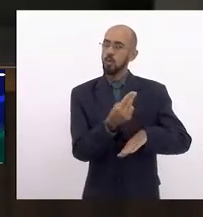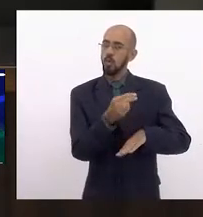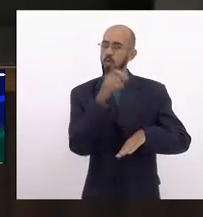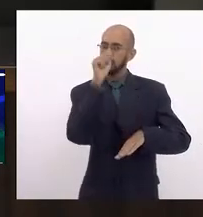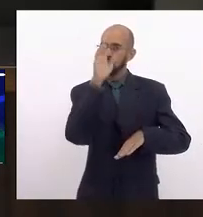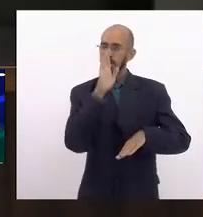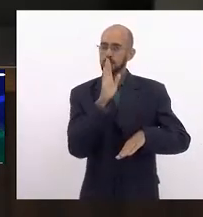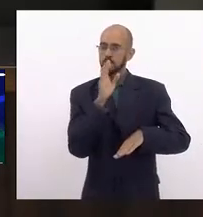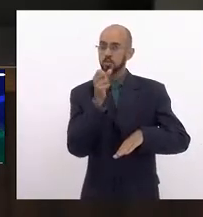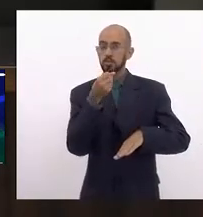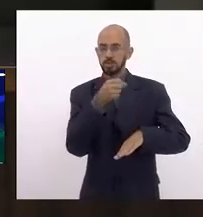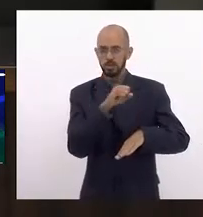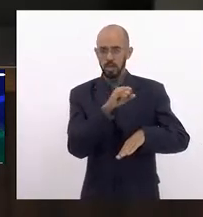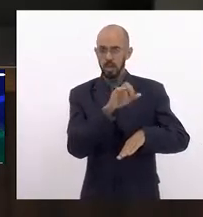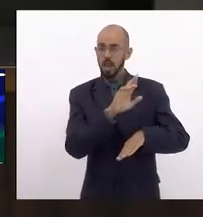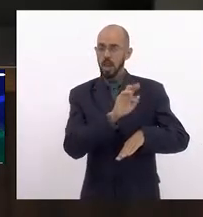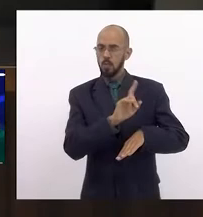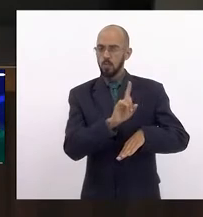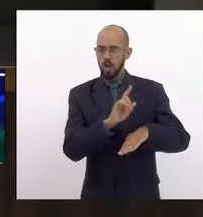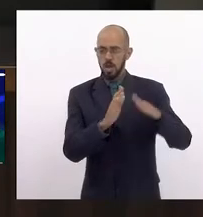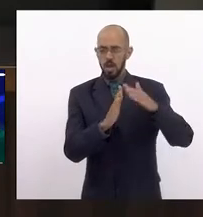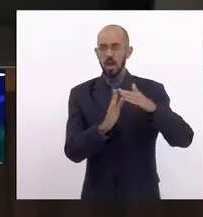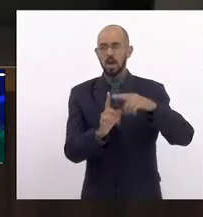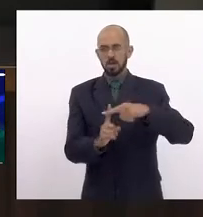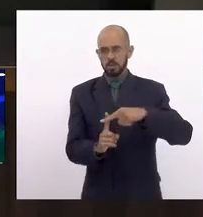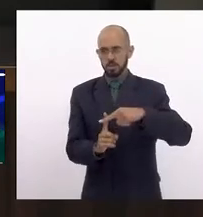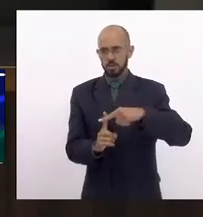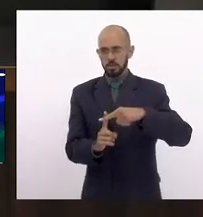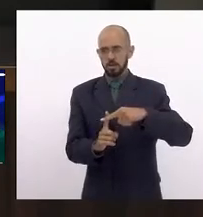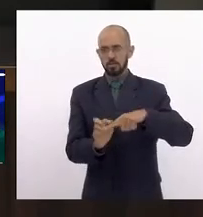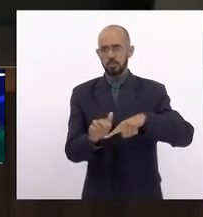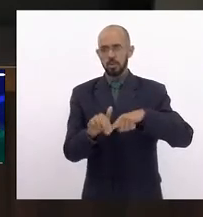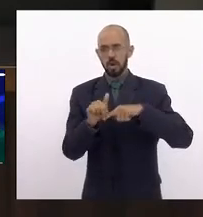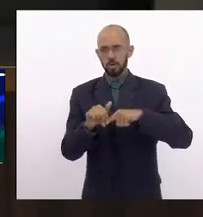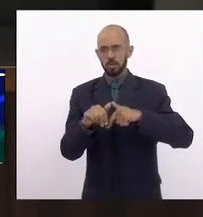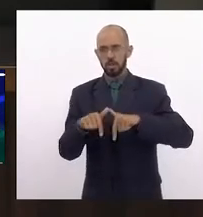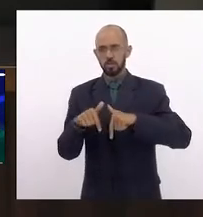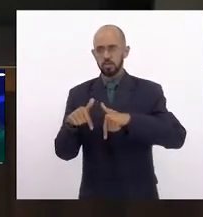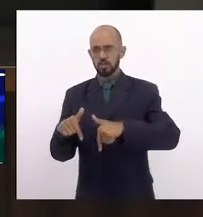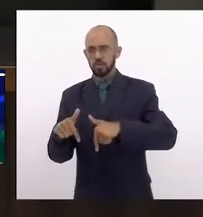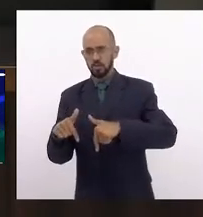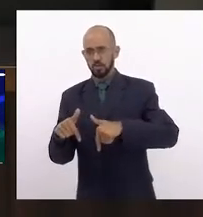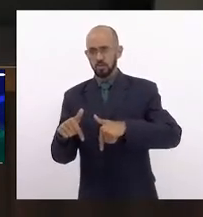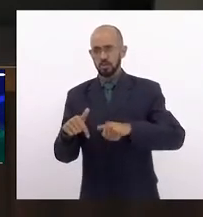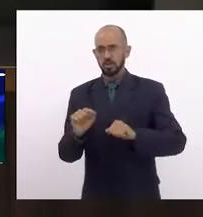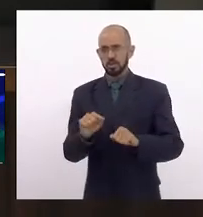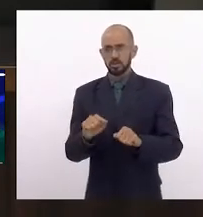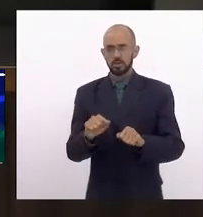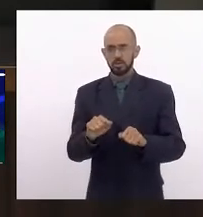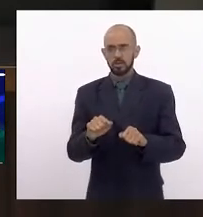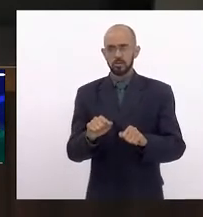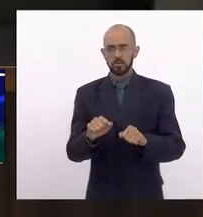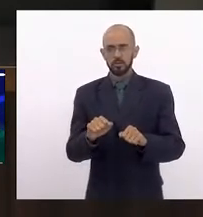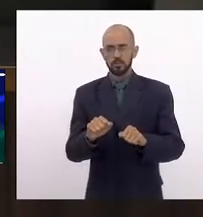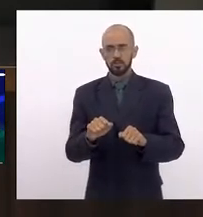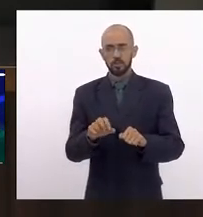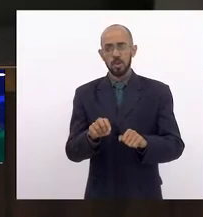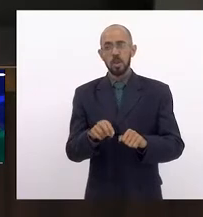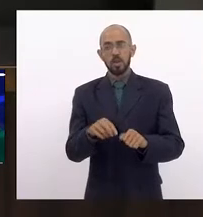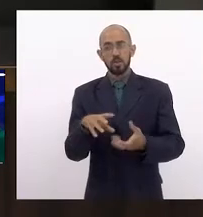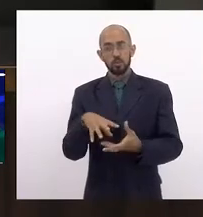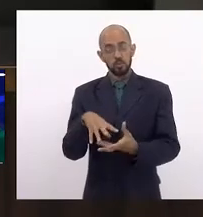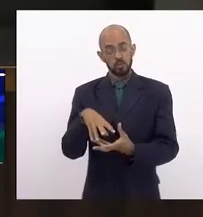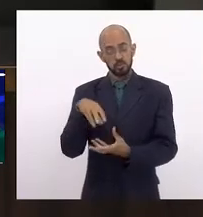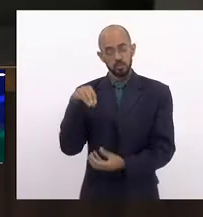chamada igreja pelas suas ações socorrendo Ela tanto no âmbito espiritual